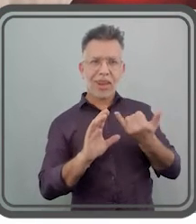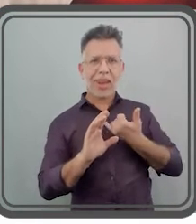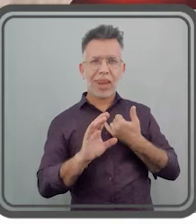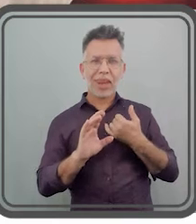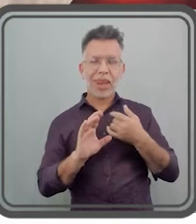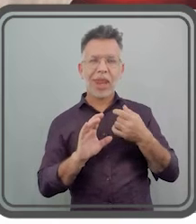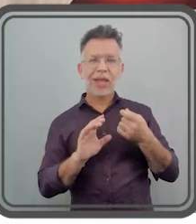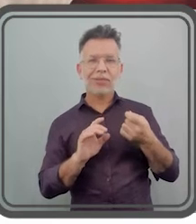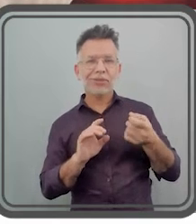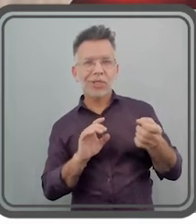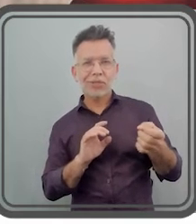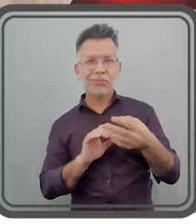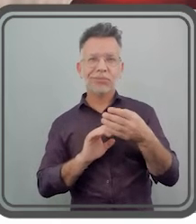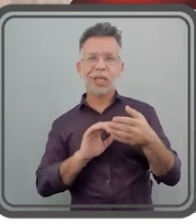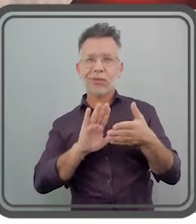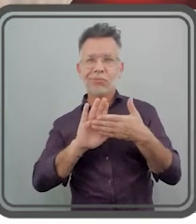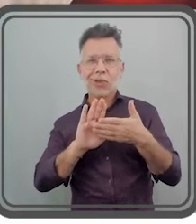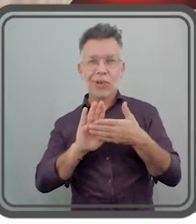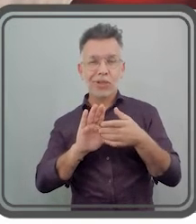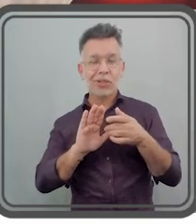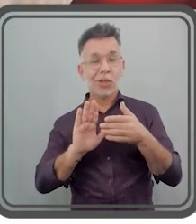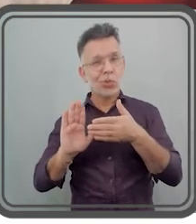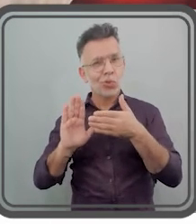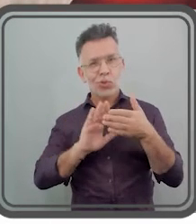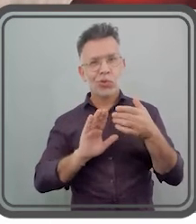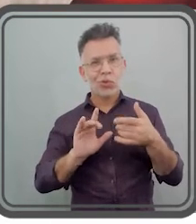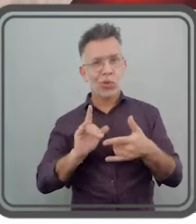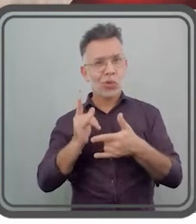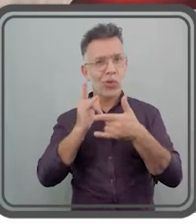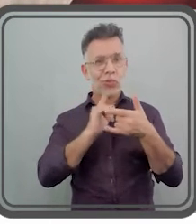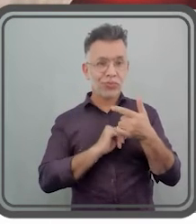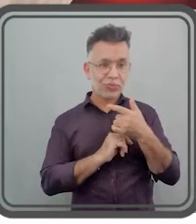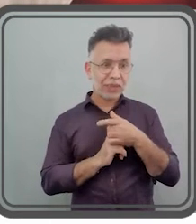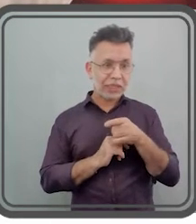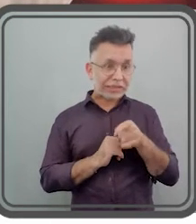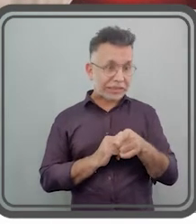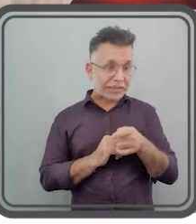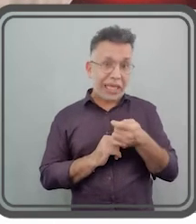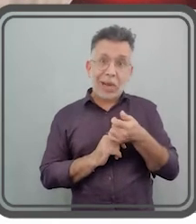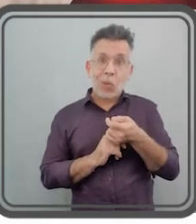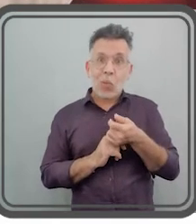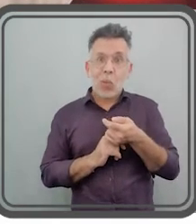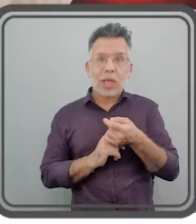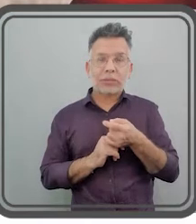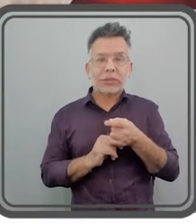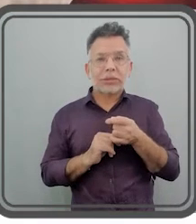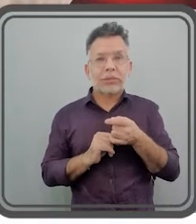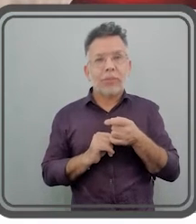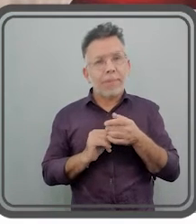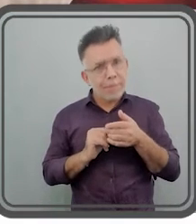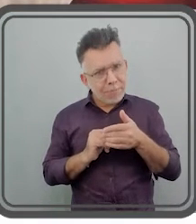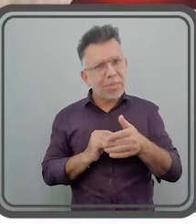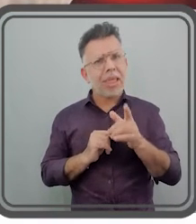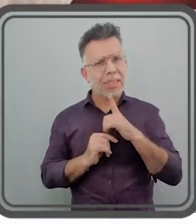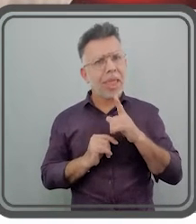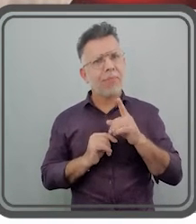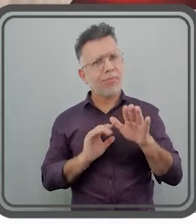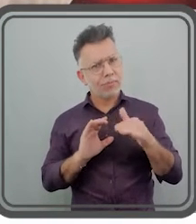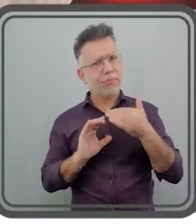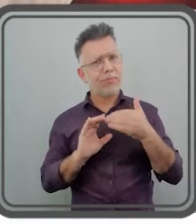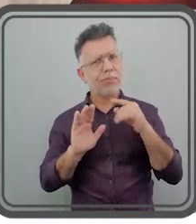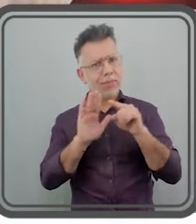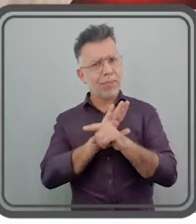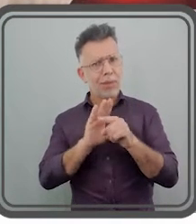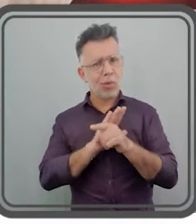durante a nossa durante a nossa Live pessoal a gente caminha aqui para mais um pouquinho da Live Dá tempo ainda de